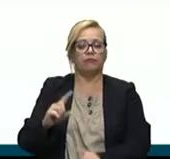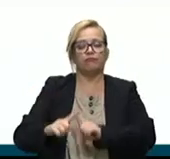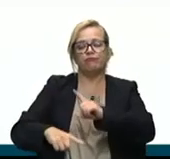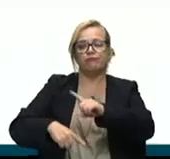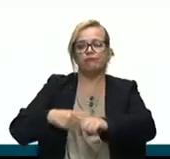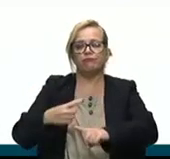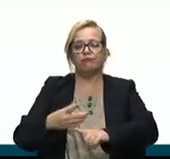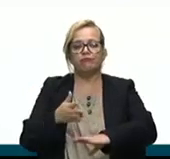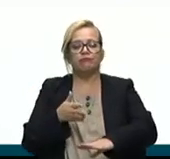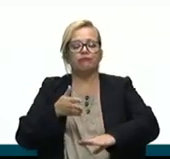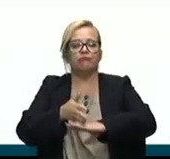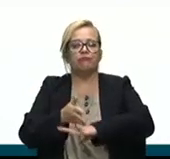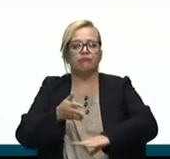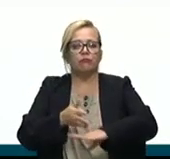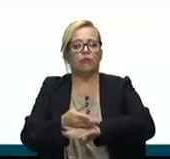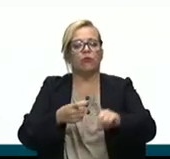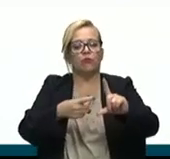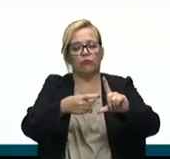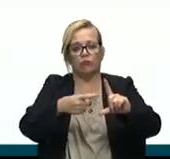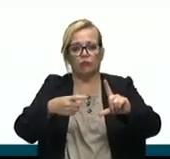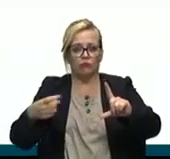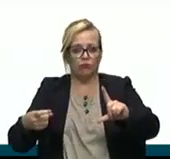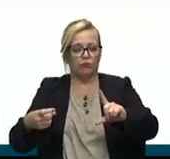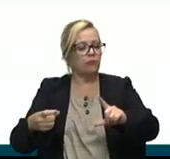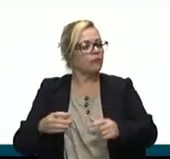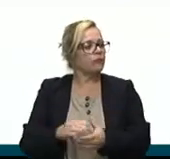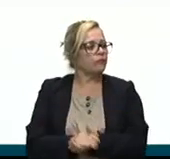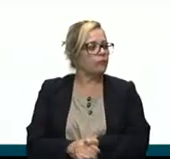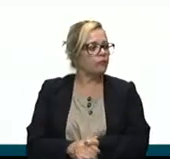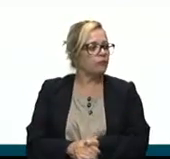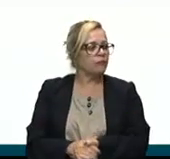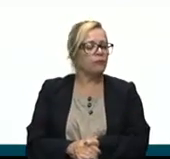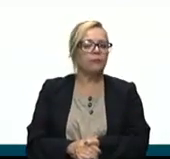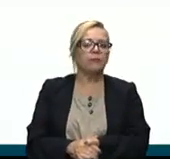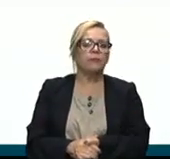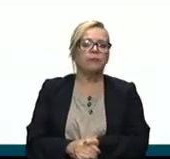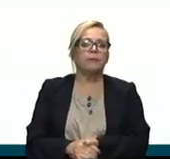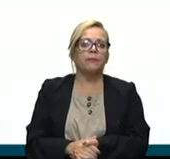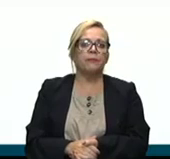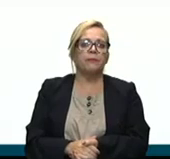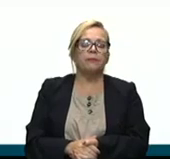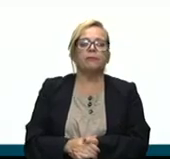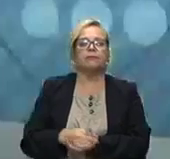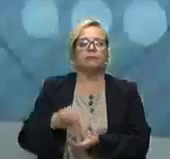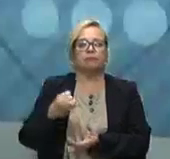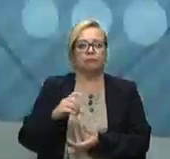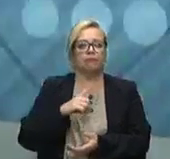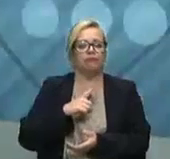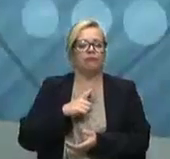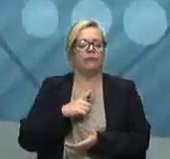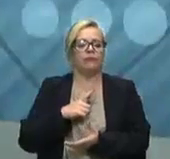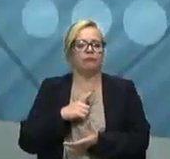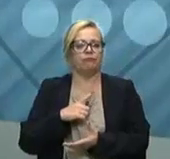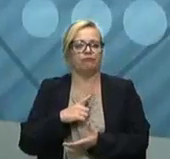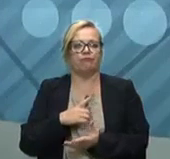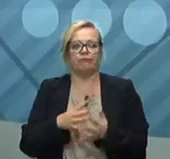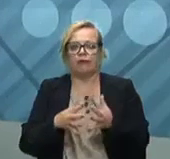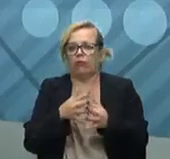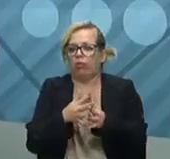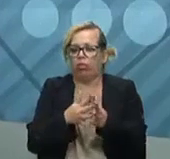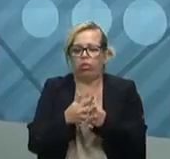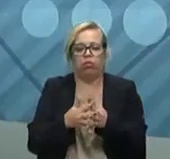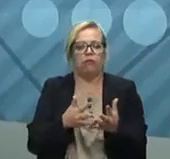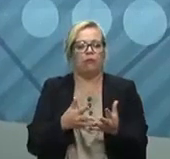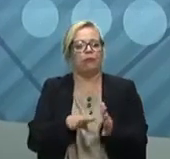depois nós vamos inserir o gráfico de dispersão. Então, caso você tenha dificuldades relacionadas